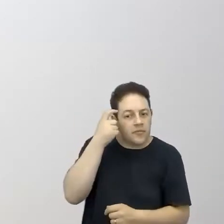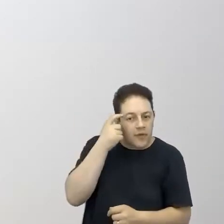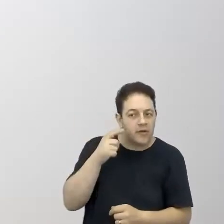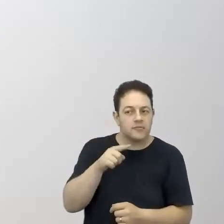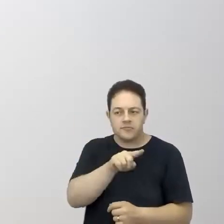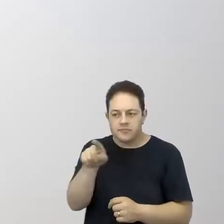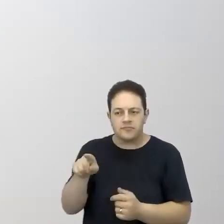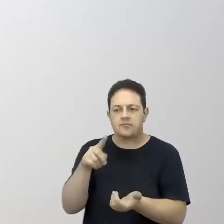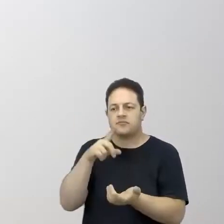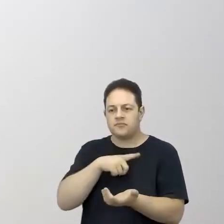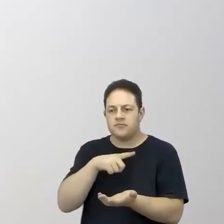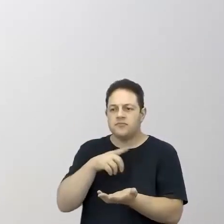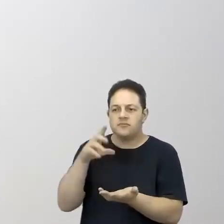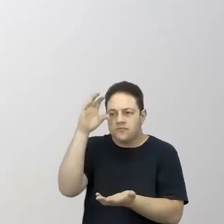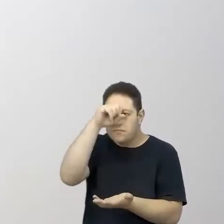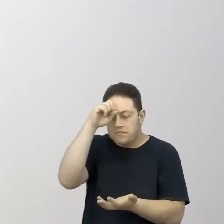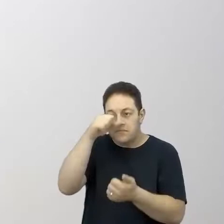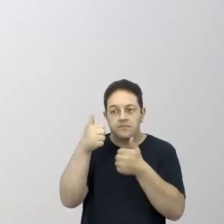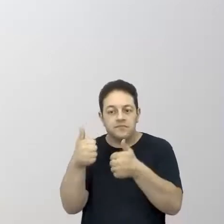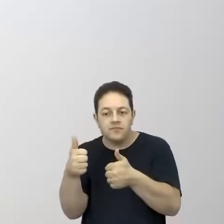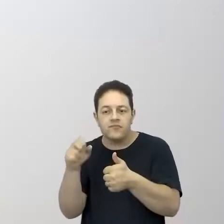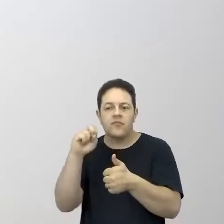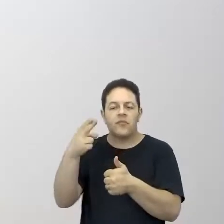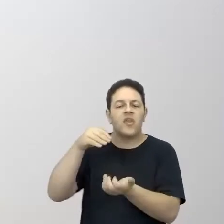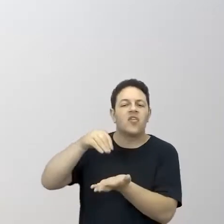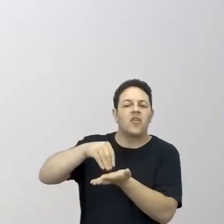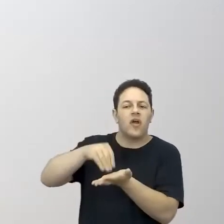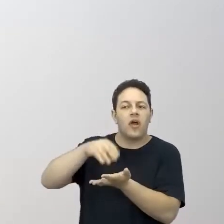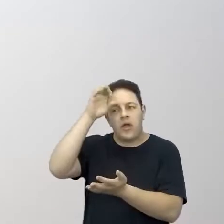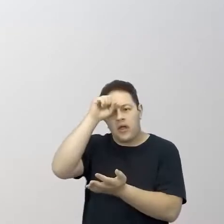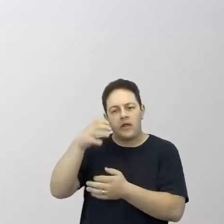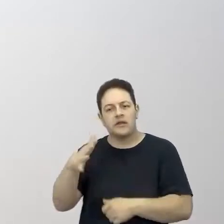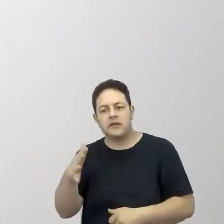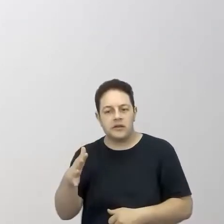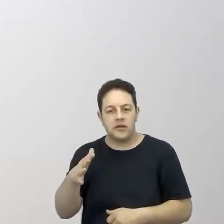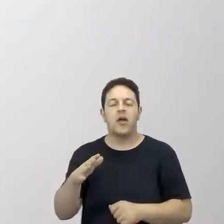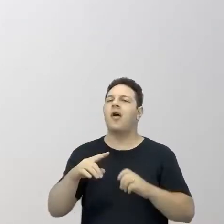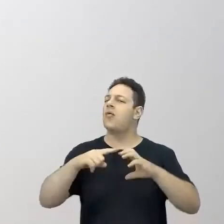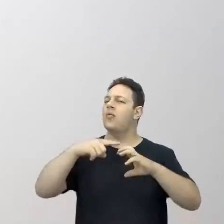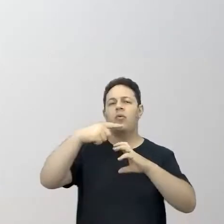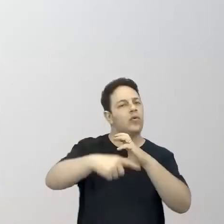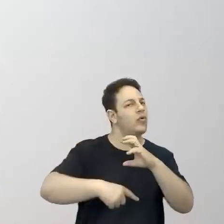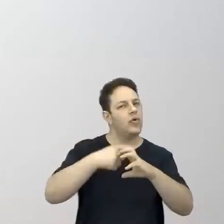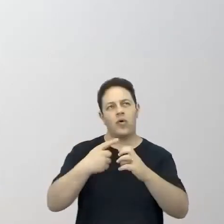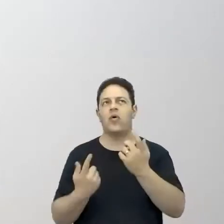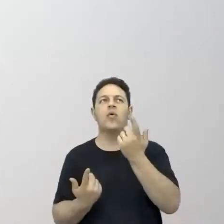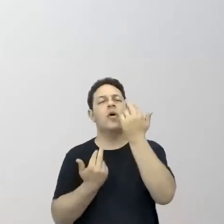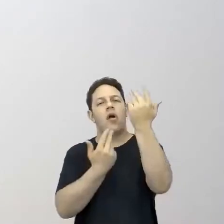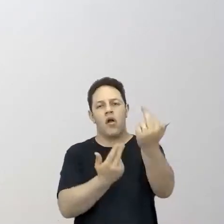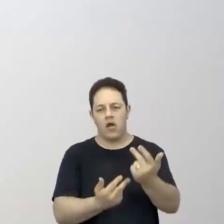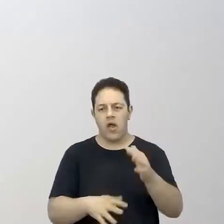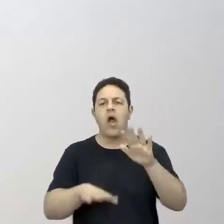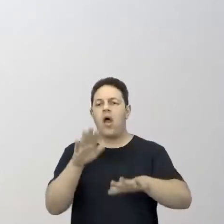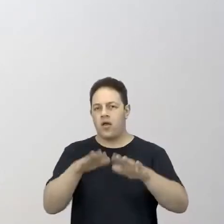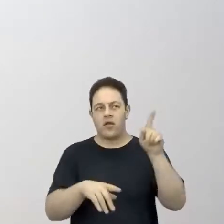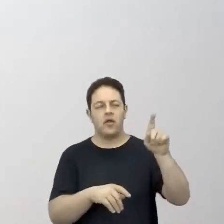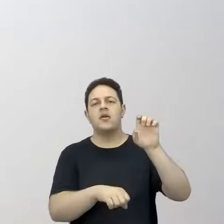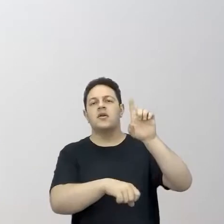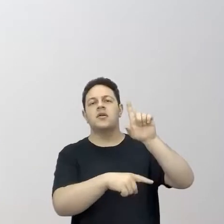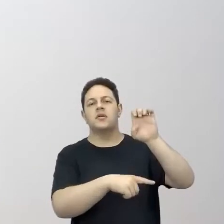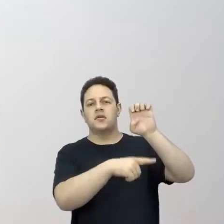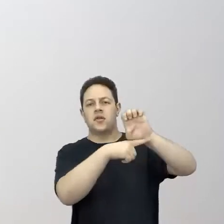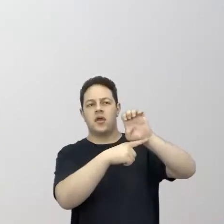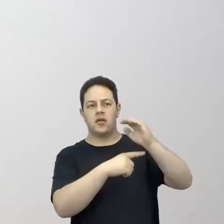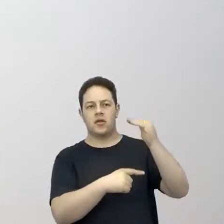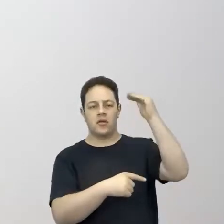alguma defasagem de aprendizado, né? Então, isso é uma coisa que é feita no mundo inteiro. Isso pode ter a sua função, pode ter o